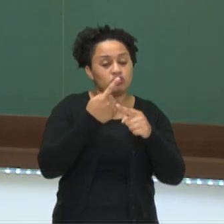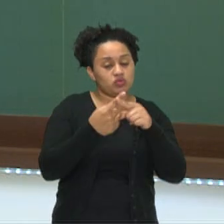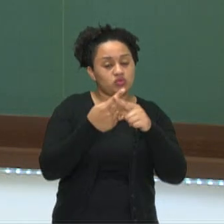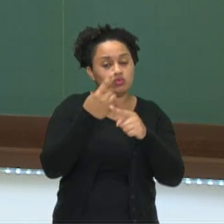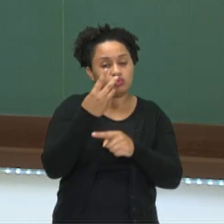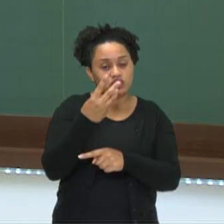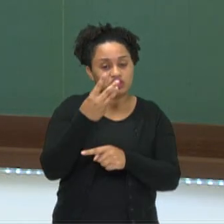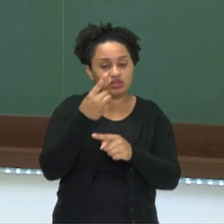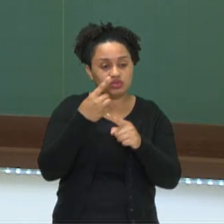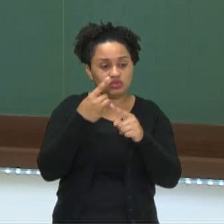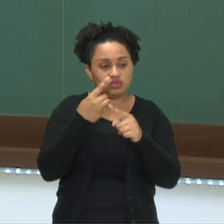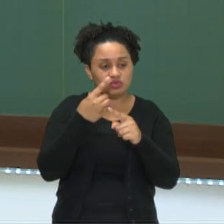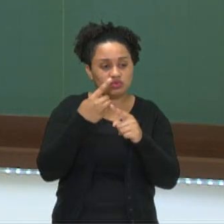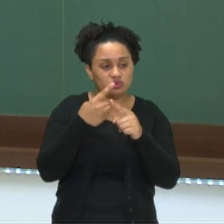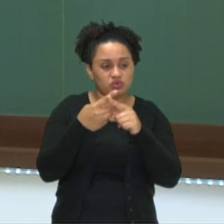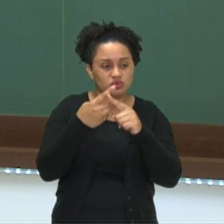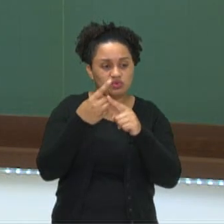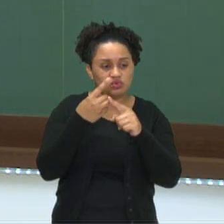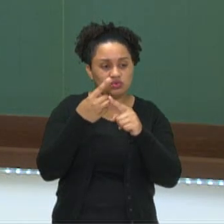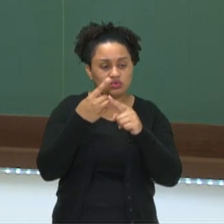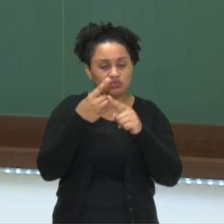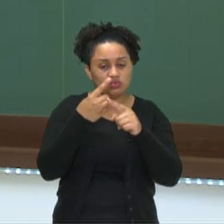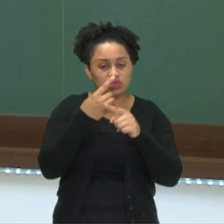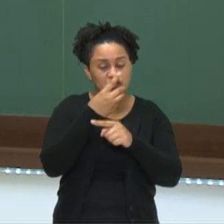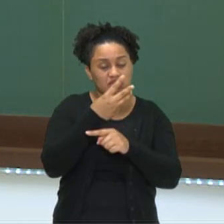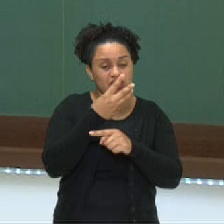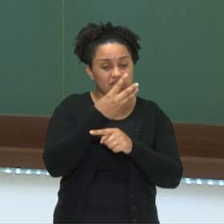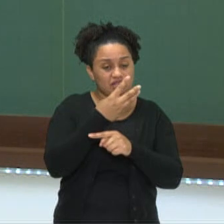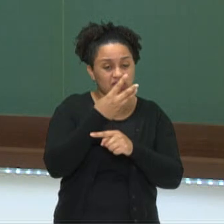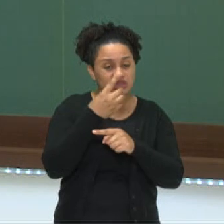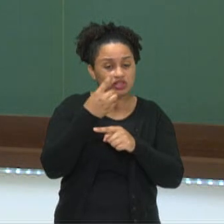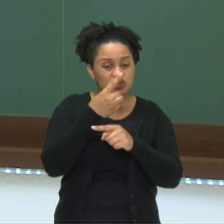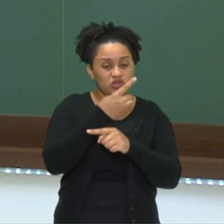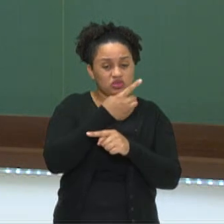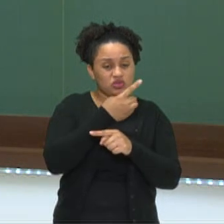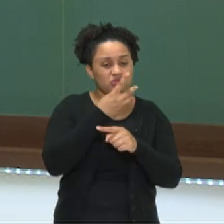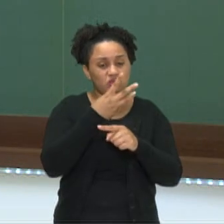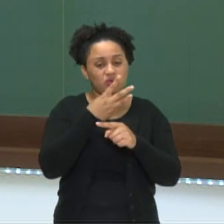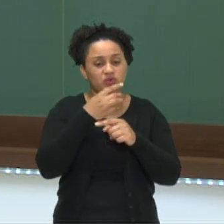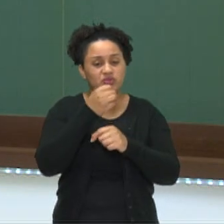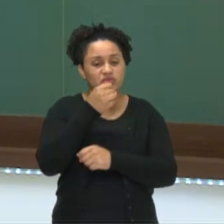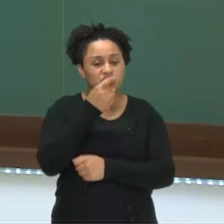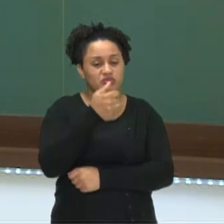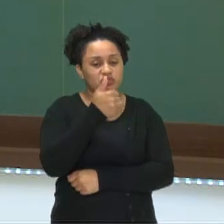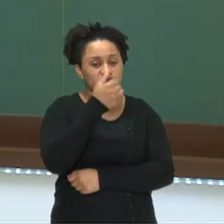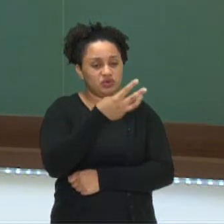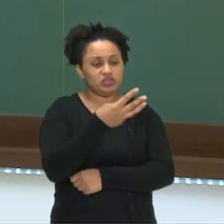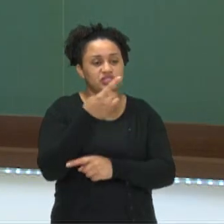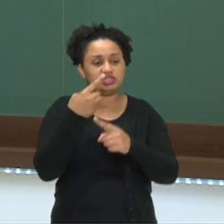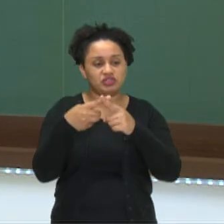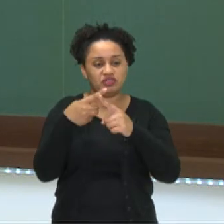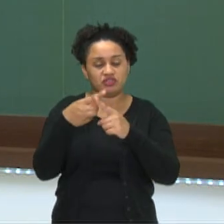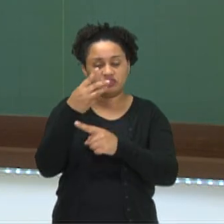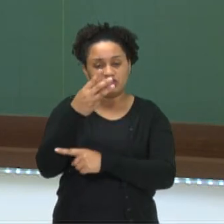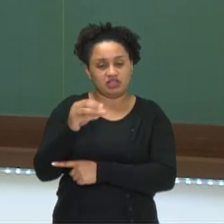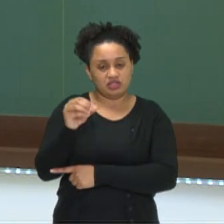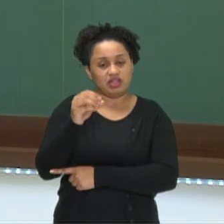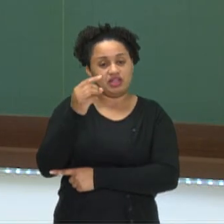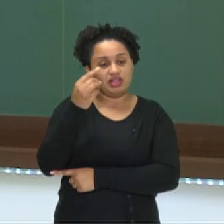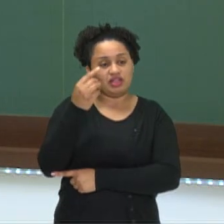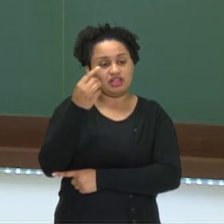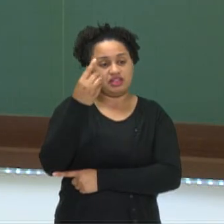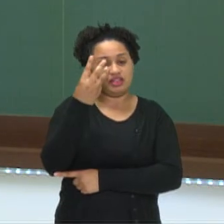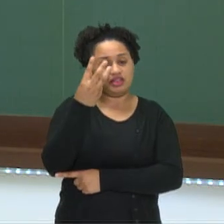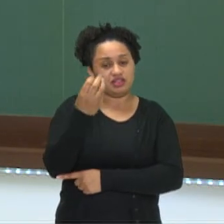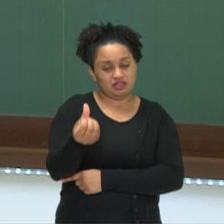vezes 3, 3 vezes 12, perdão, 3 vezes 12 é 36. Estão relativamente perto